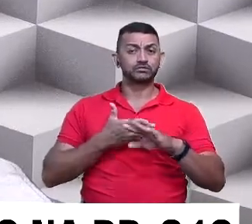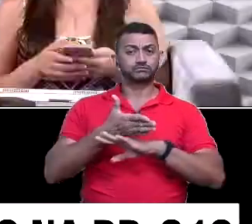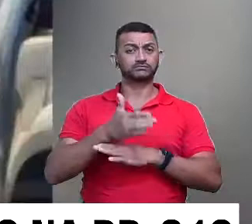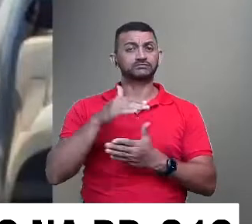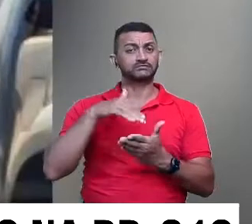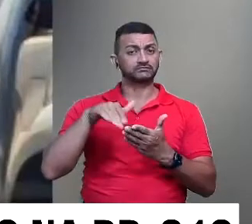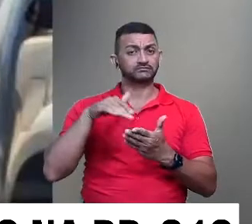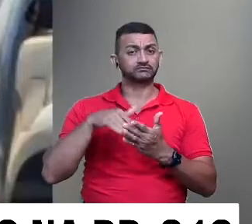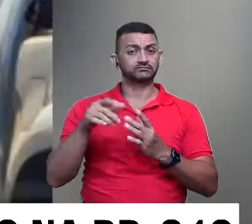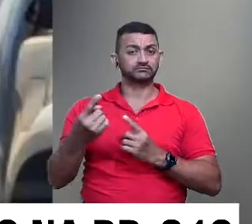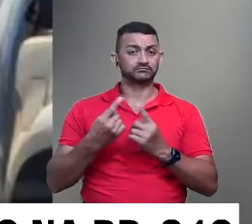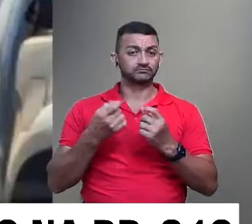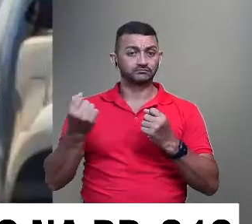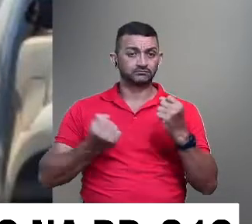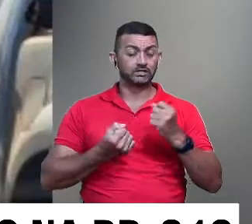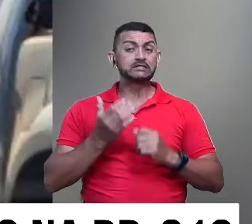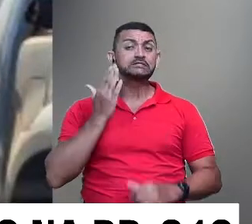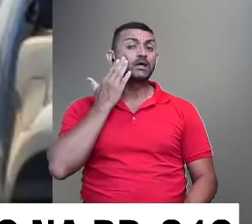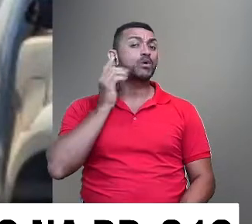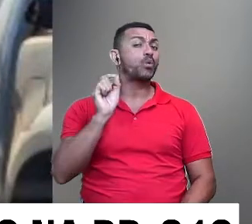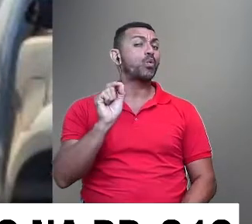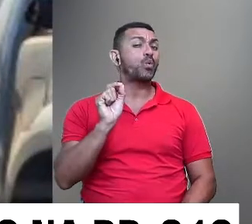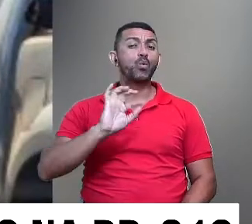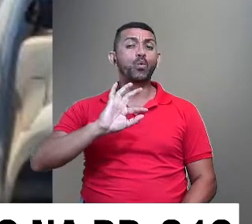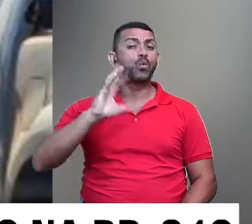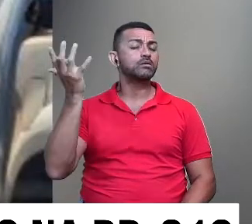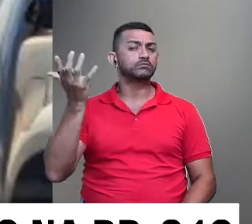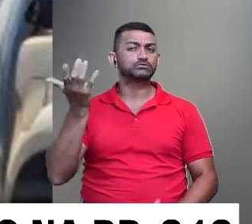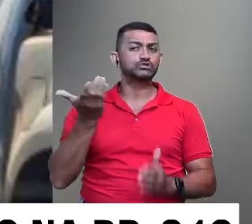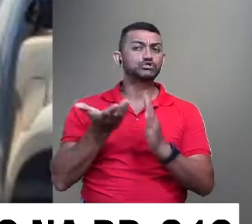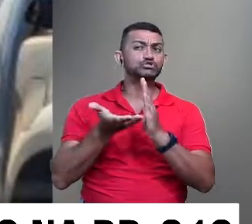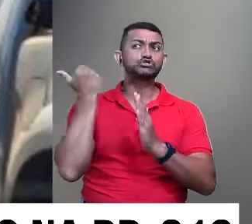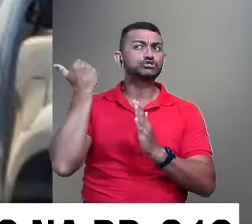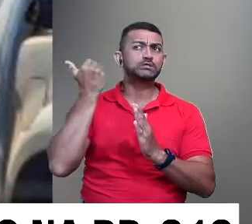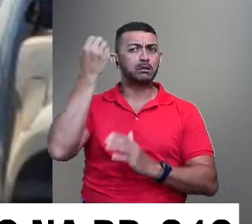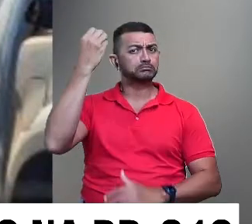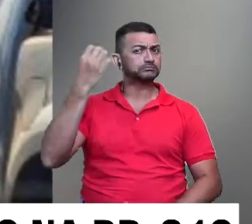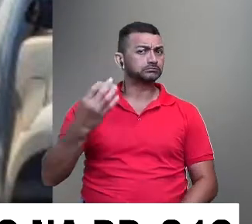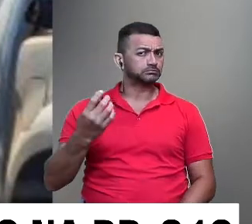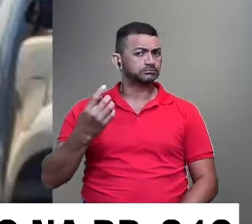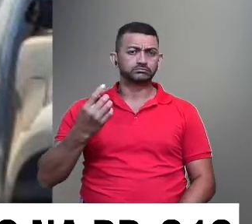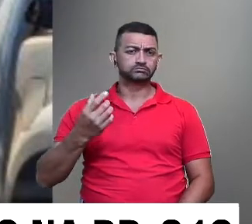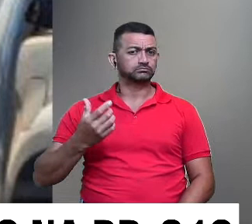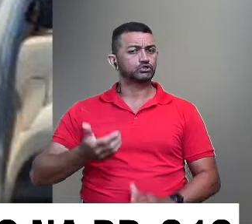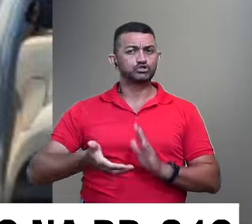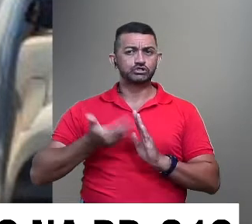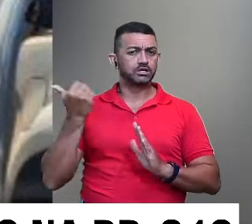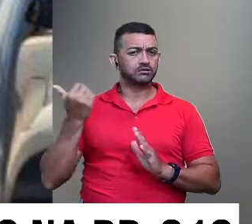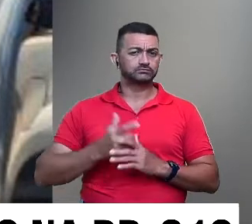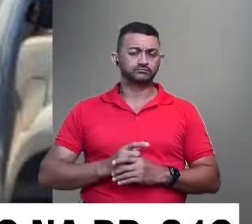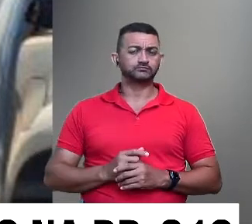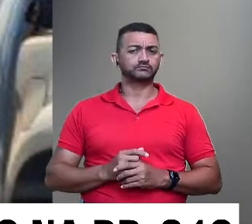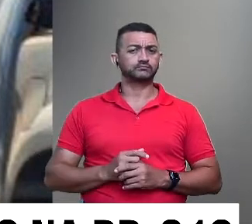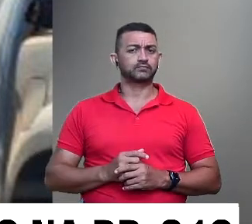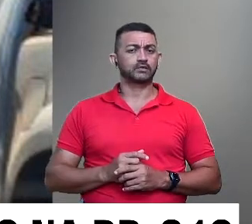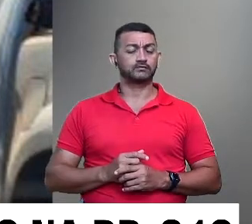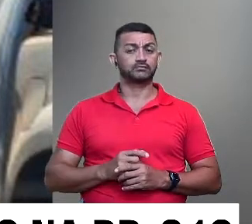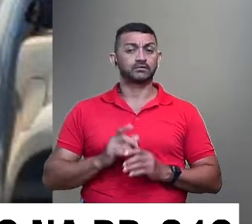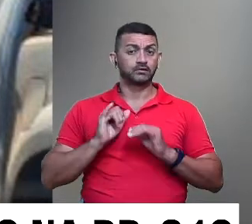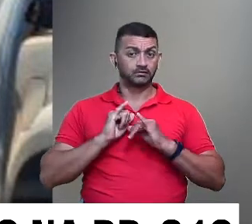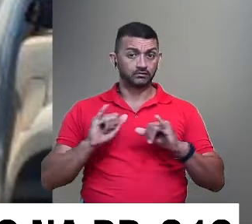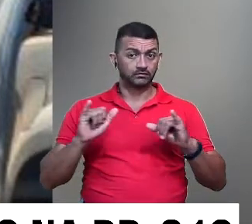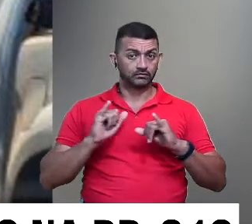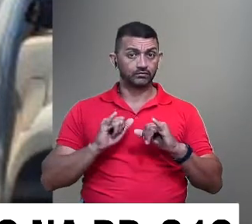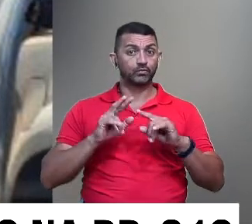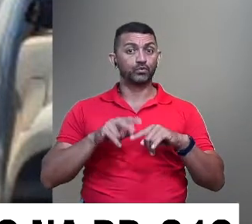gente procurou a Secretaria de Trânsito de Imperatriz para saber o motivo do semáforo não estar no local, de ter sido retirado, né? Olha